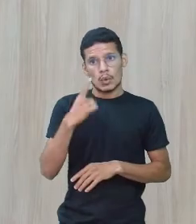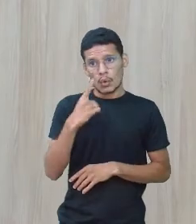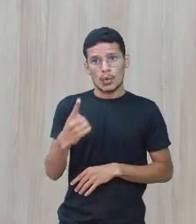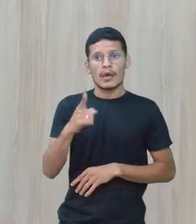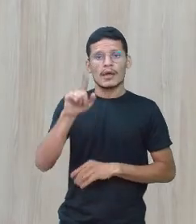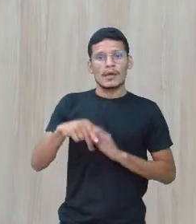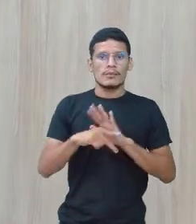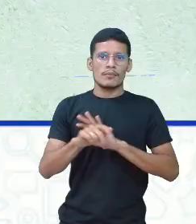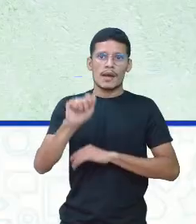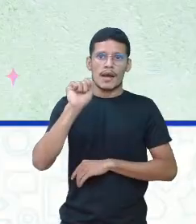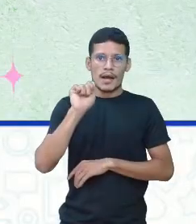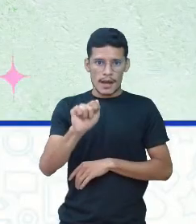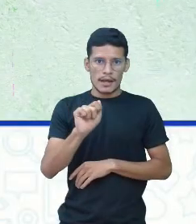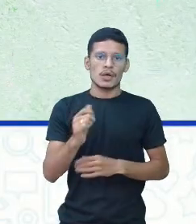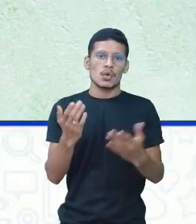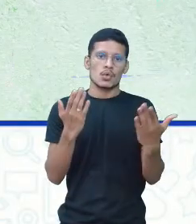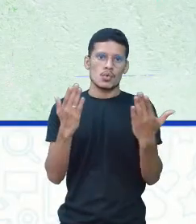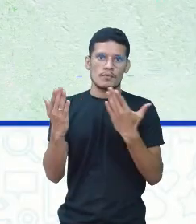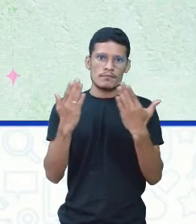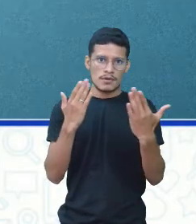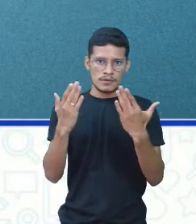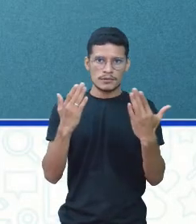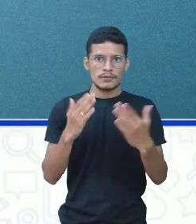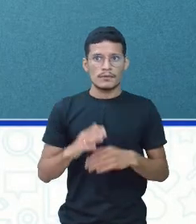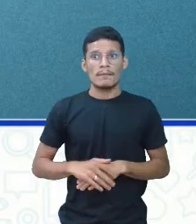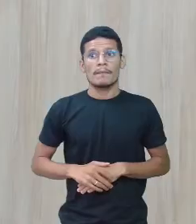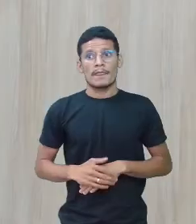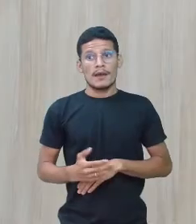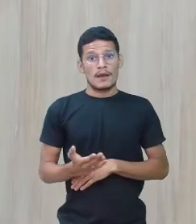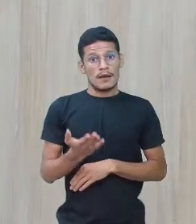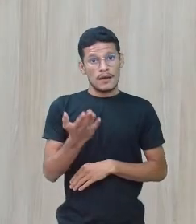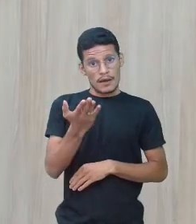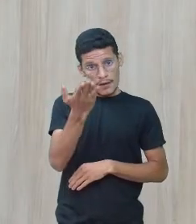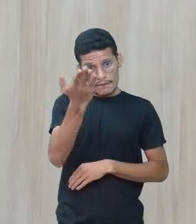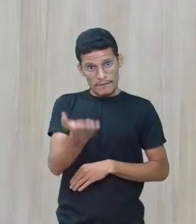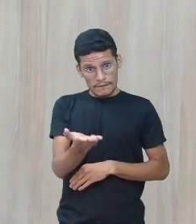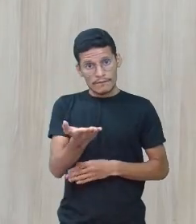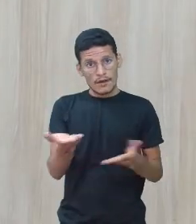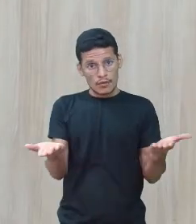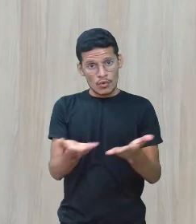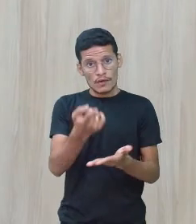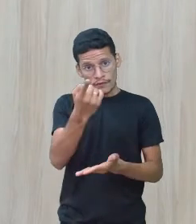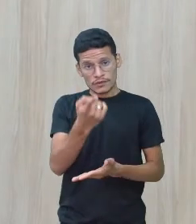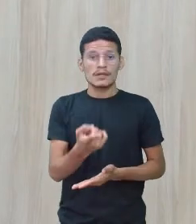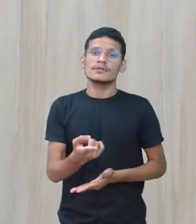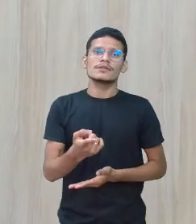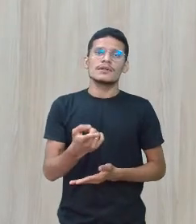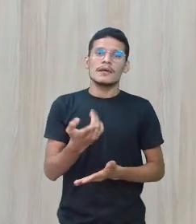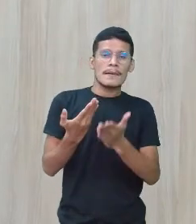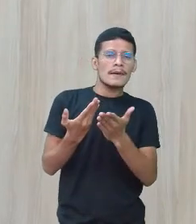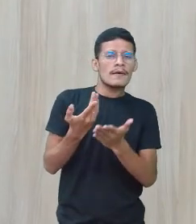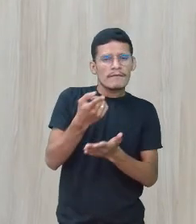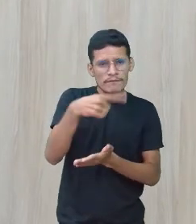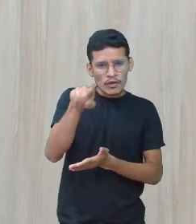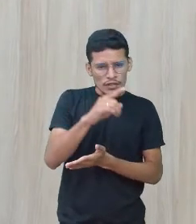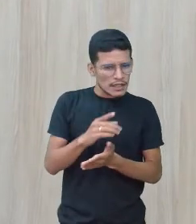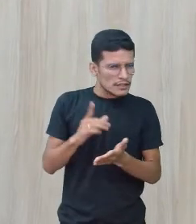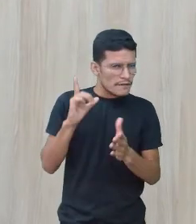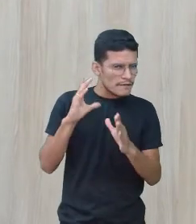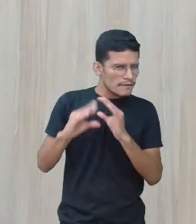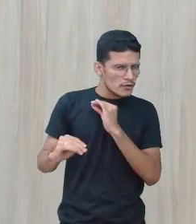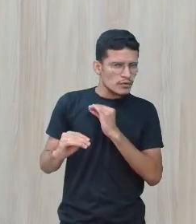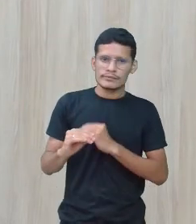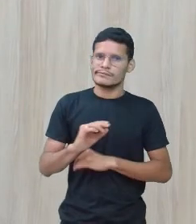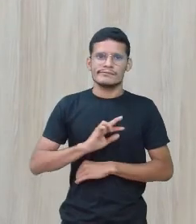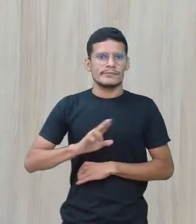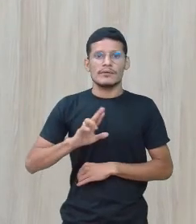letra A, comparação. E vamos agora ver de vocês. Vocês não vão escapar, gente. Não vão escapar. Se